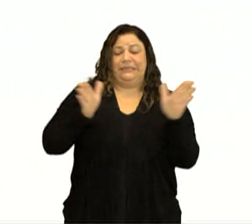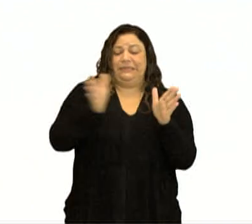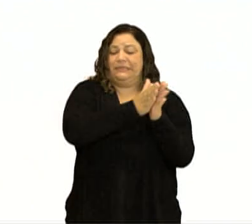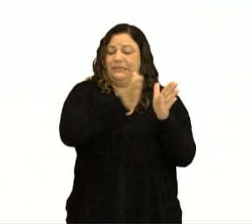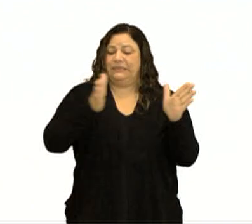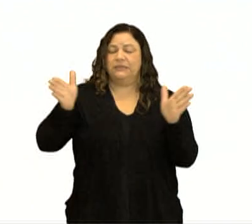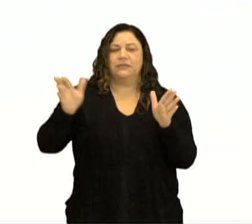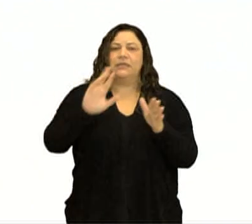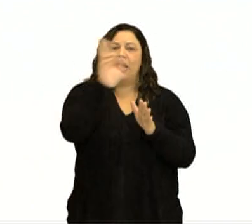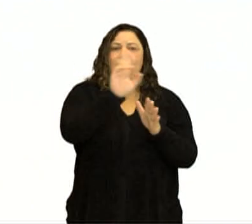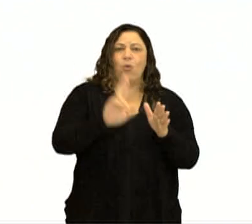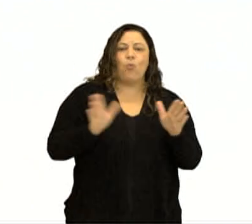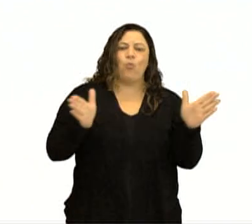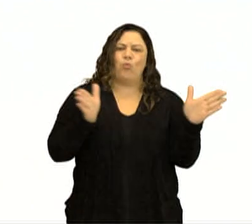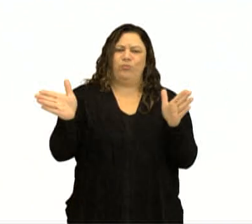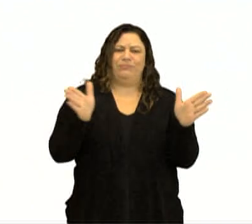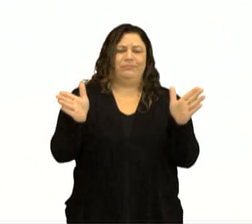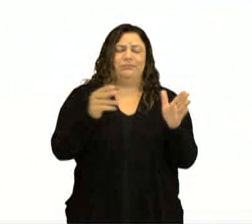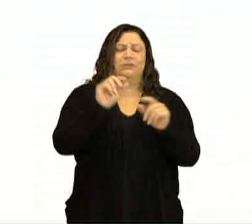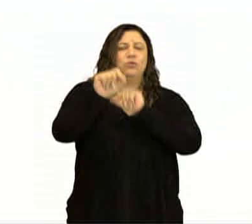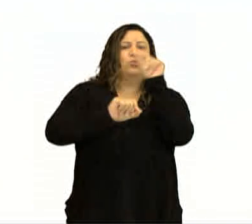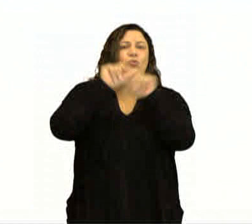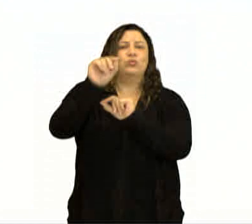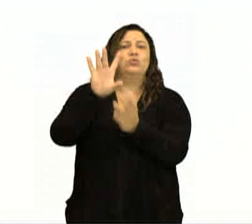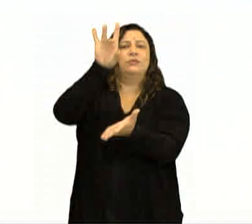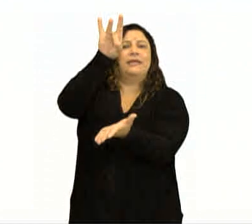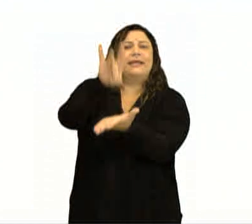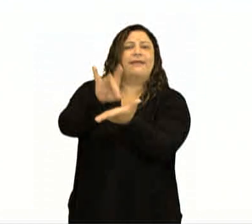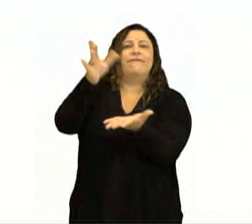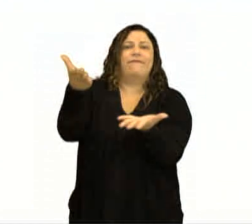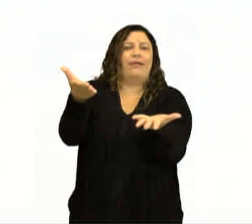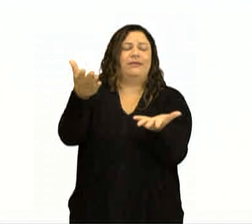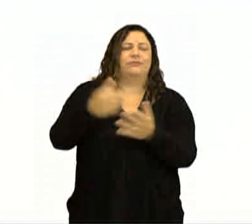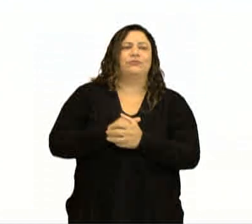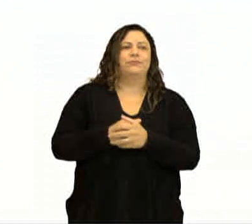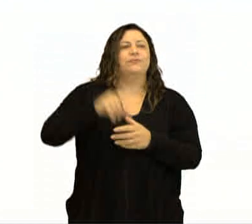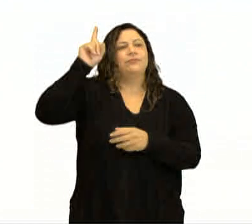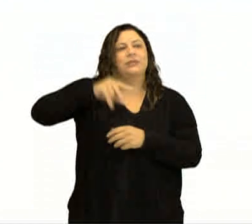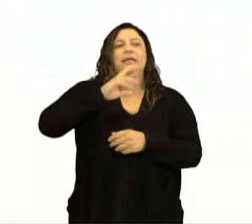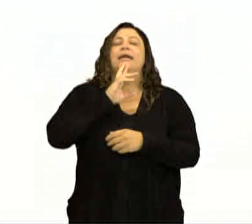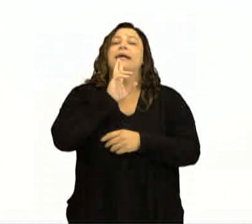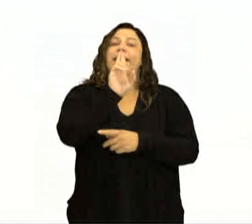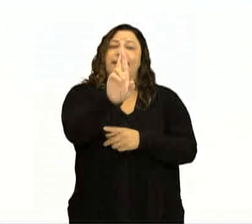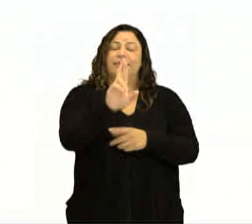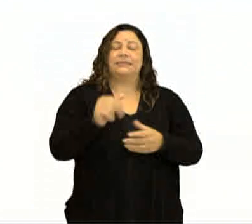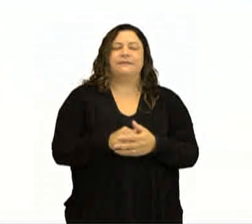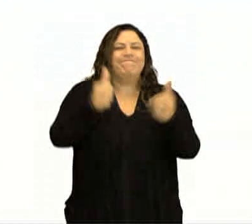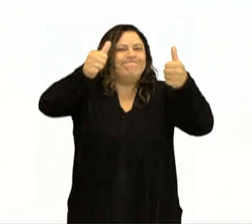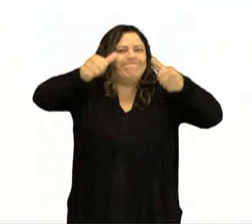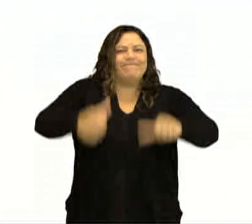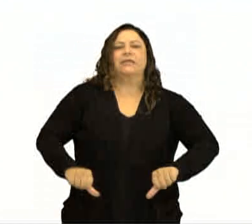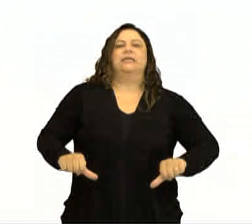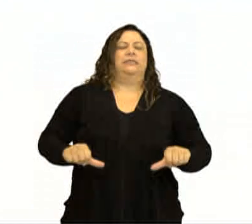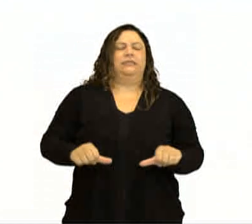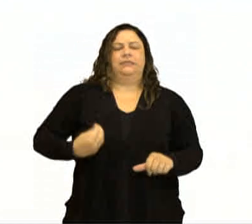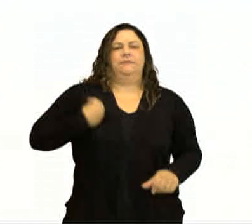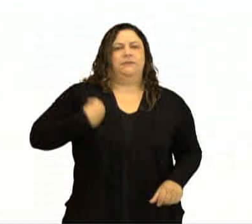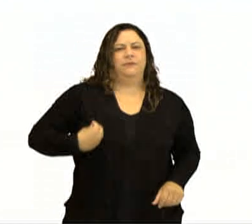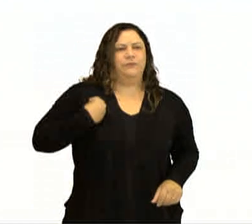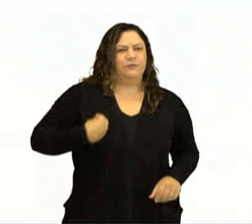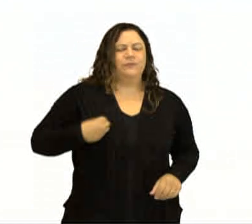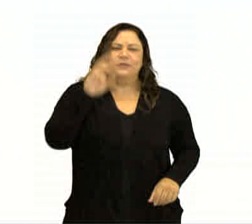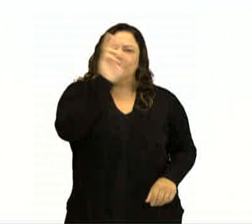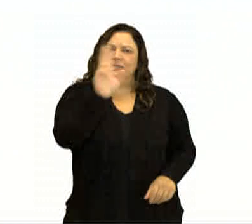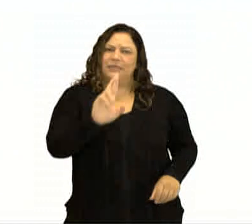acima conduz a que fato histórico? E a resposta, é que essas péssimas condições de vida da população